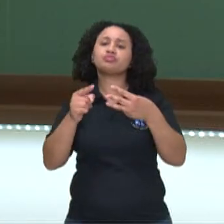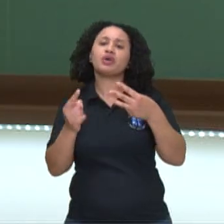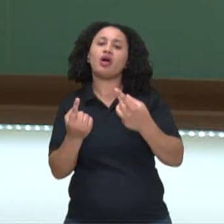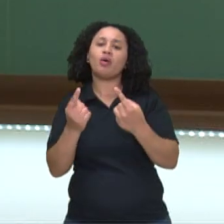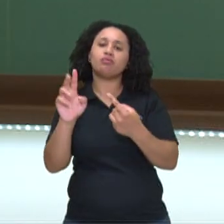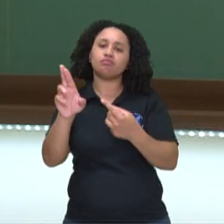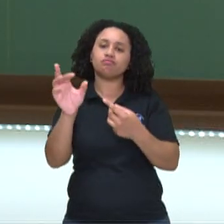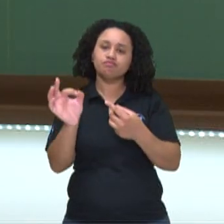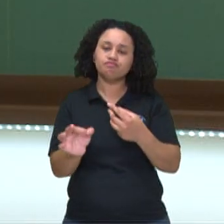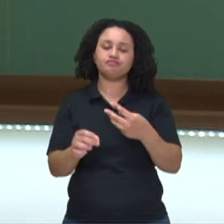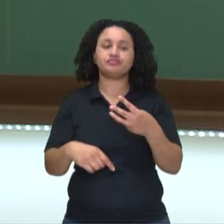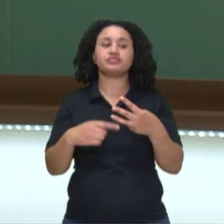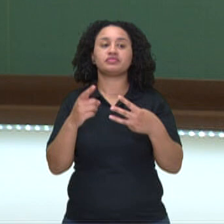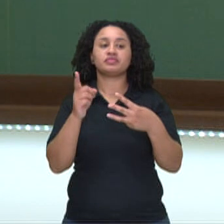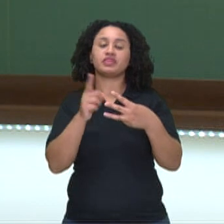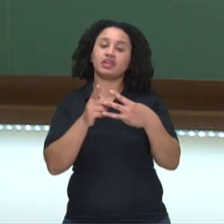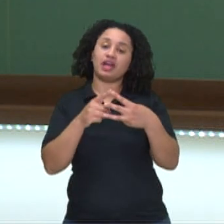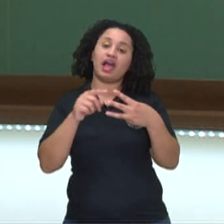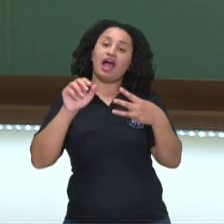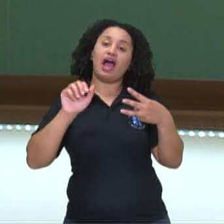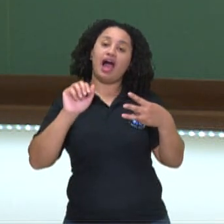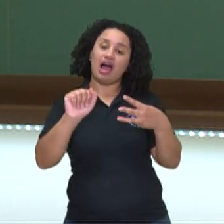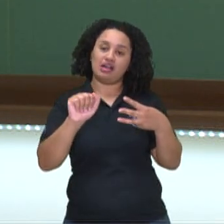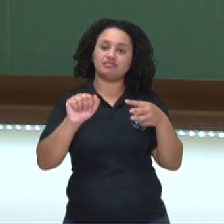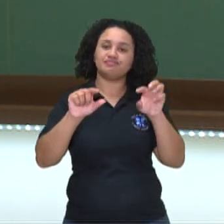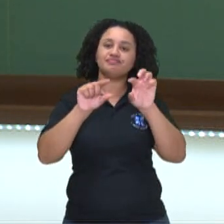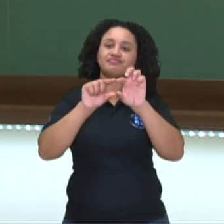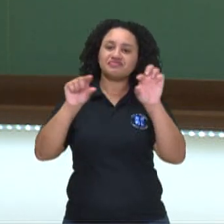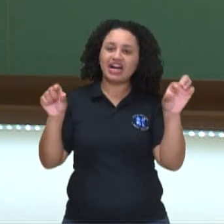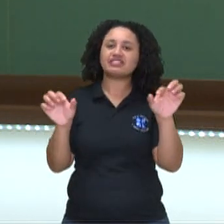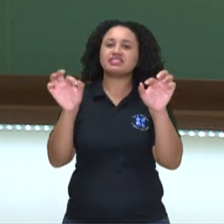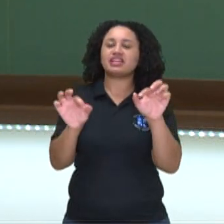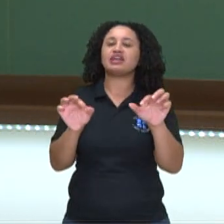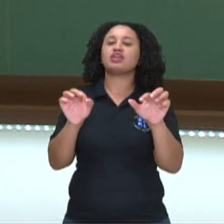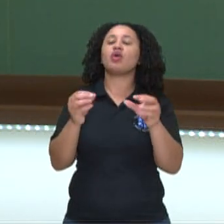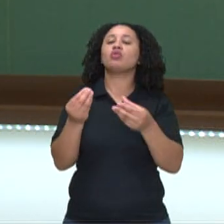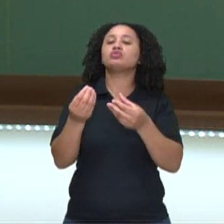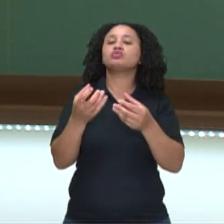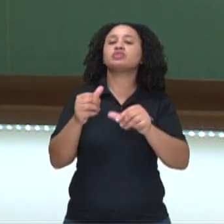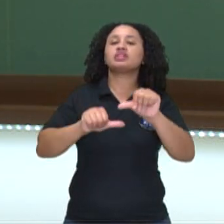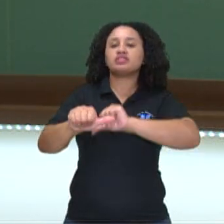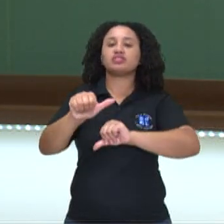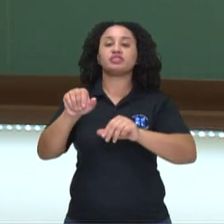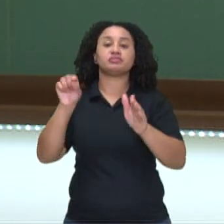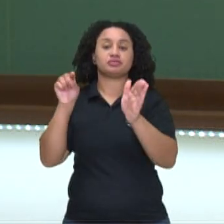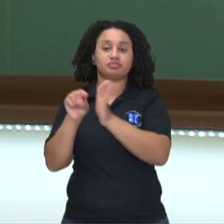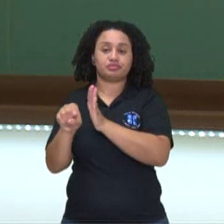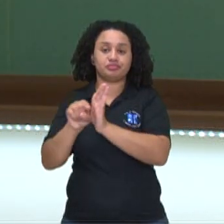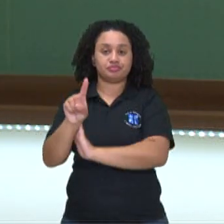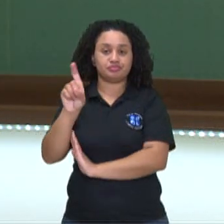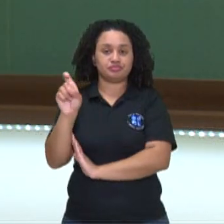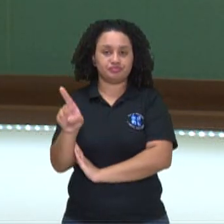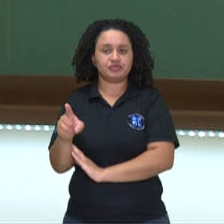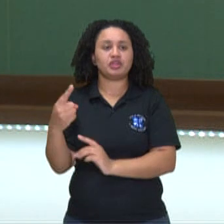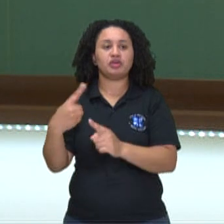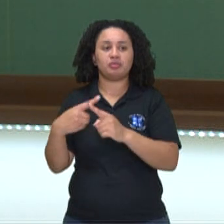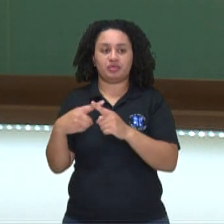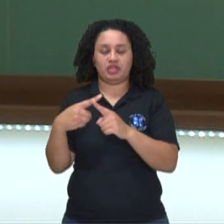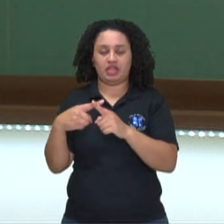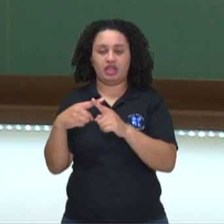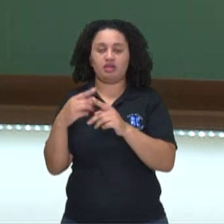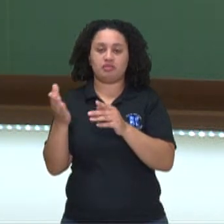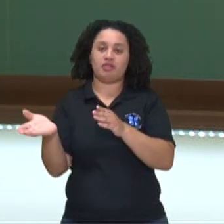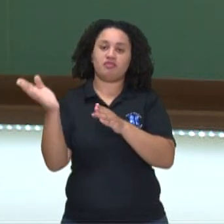grades passa a ser Does the girl from the poem have good grades? Porque, como eu disse para vocês, nós